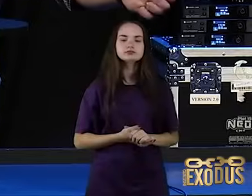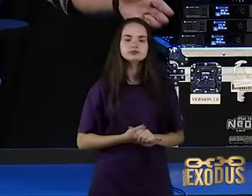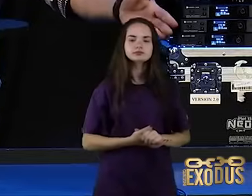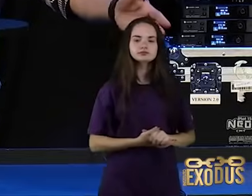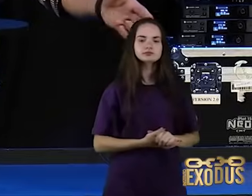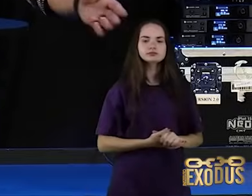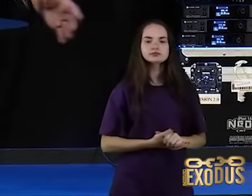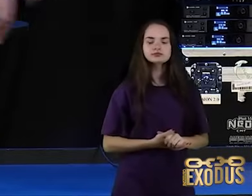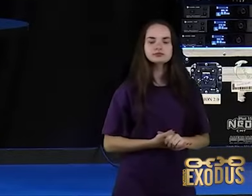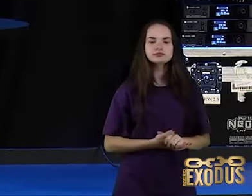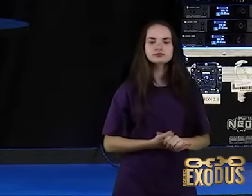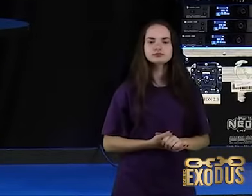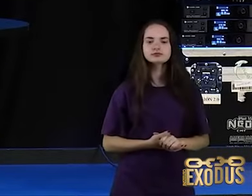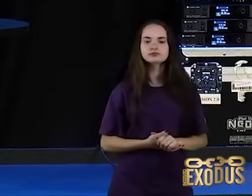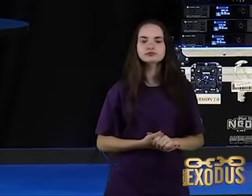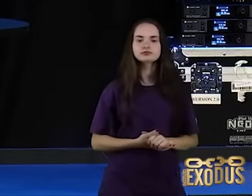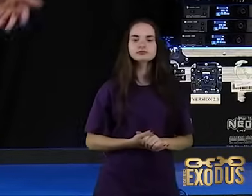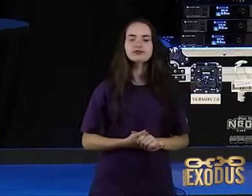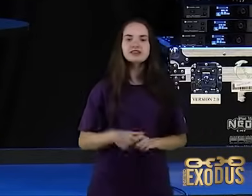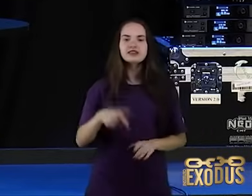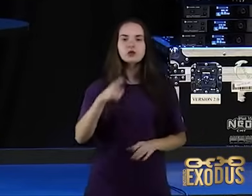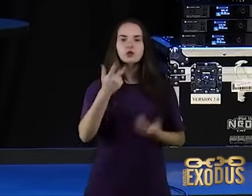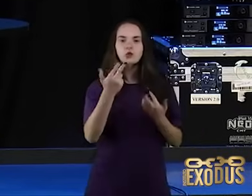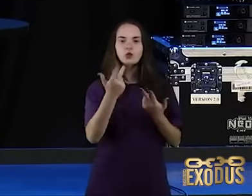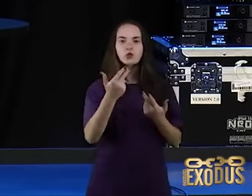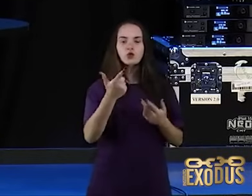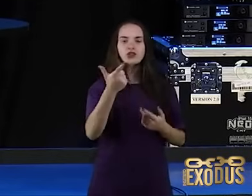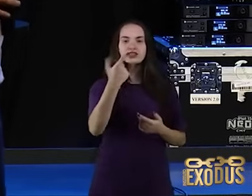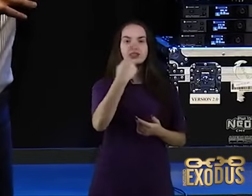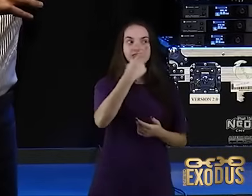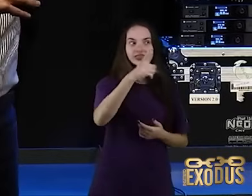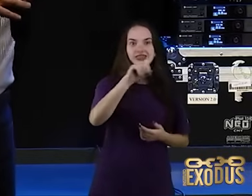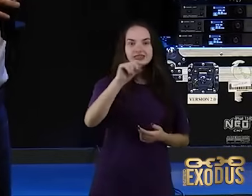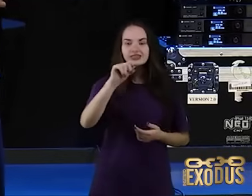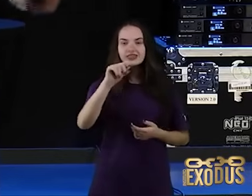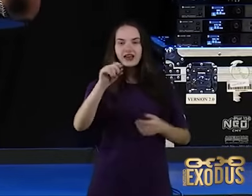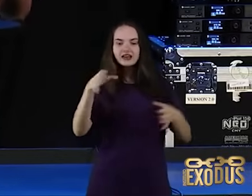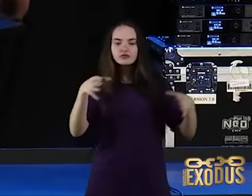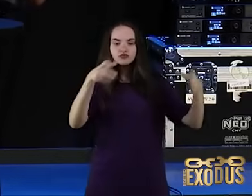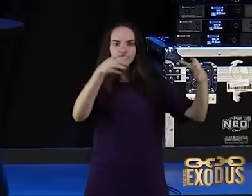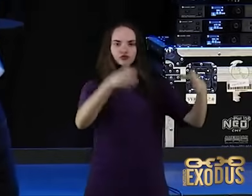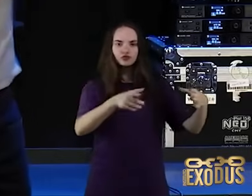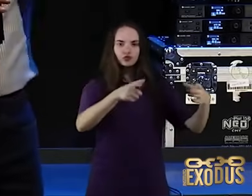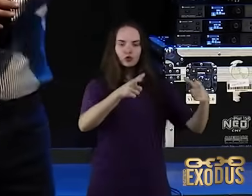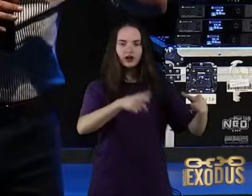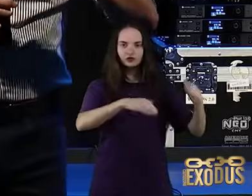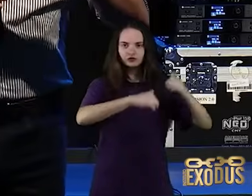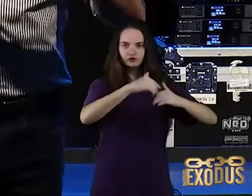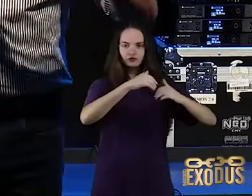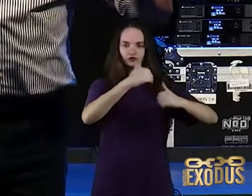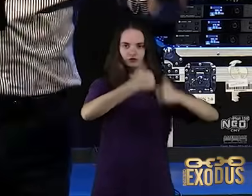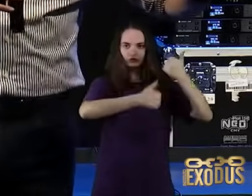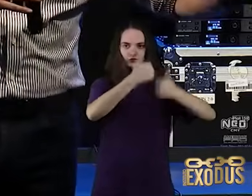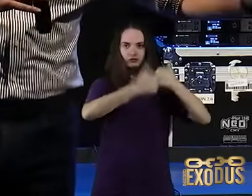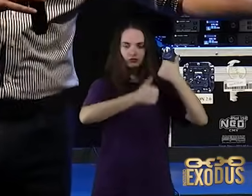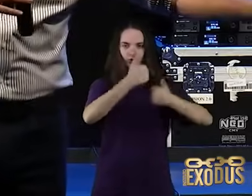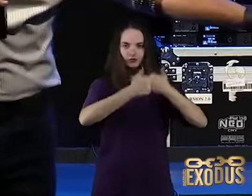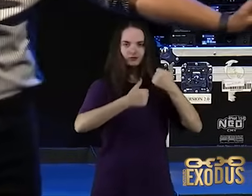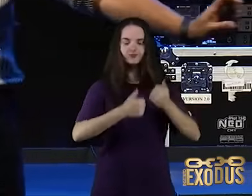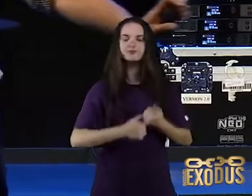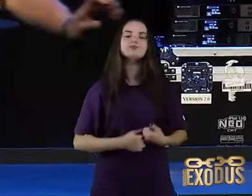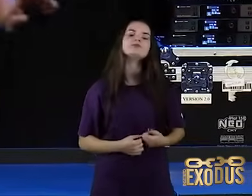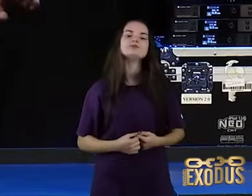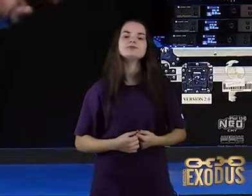pessoas é isso bota 10 estádios cheios Ouvindo uma mensagem pensa nisso aí você vai ver o nível de profundidade que é